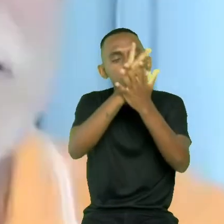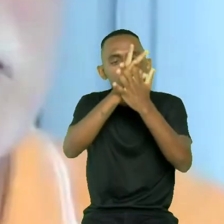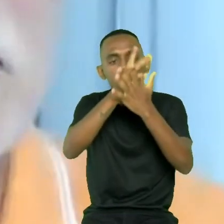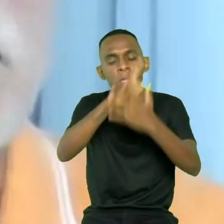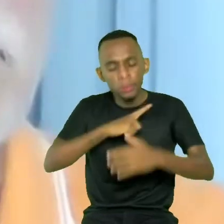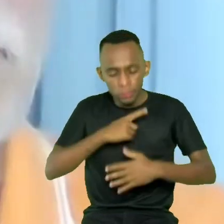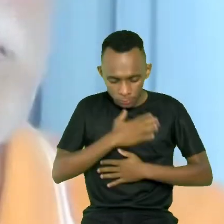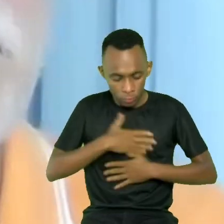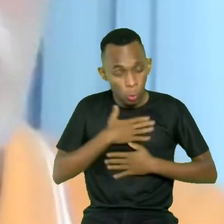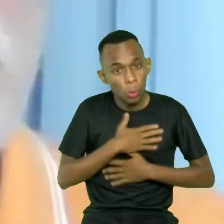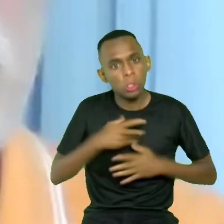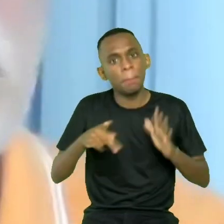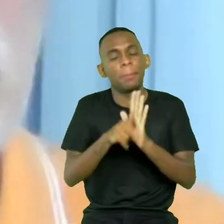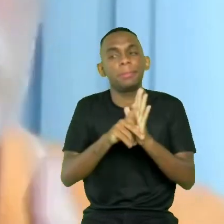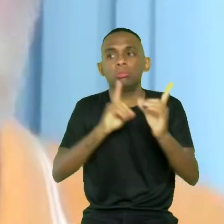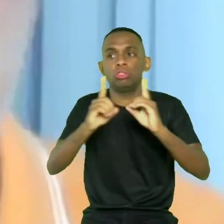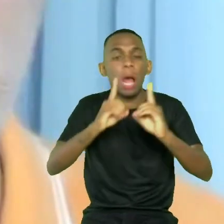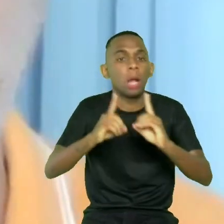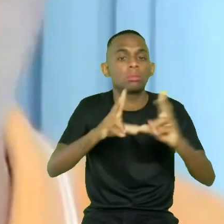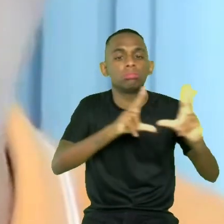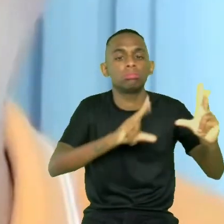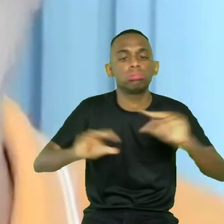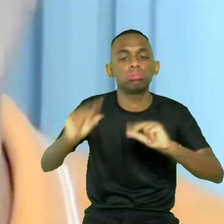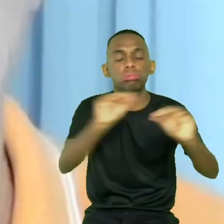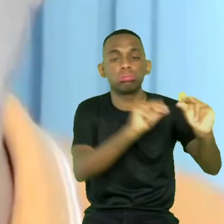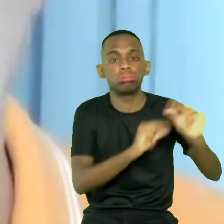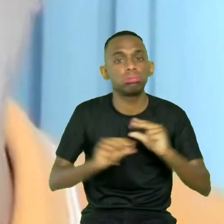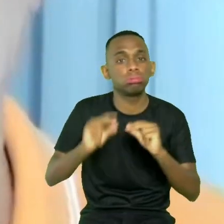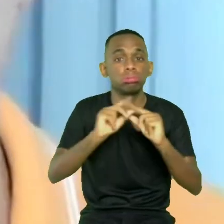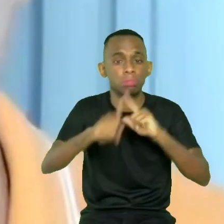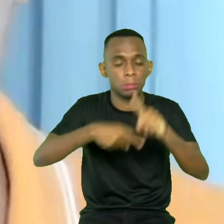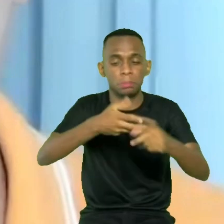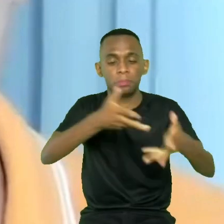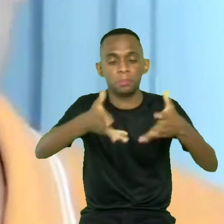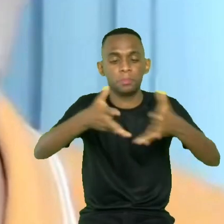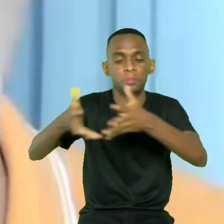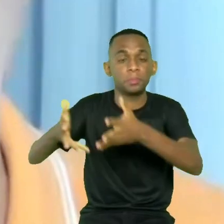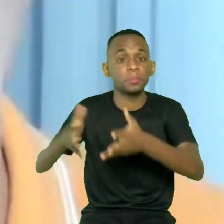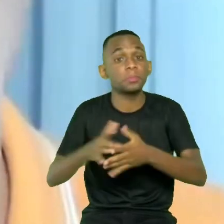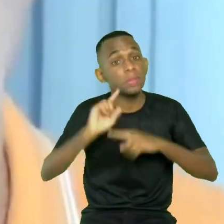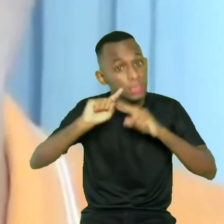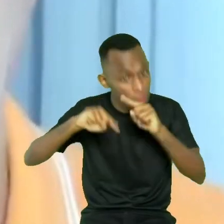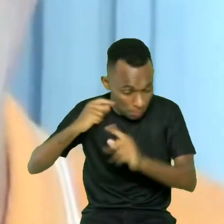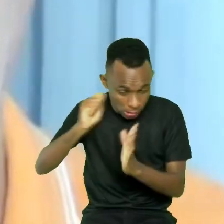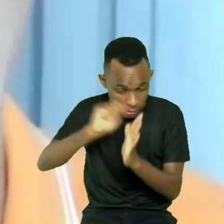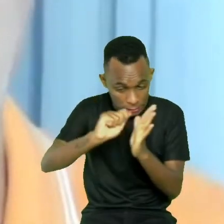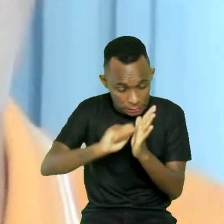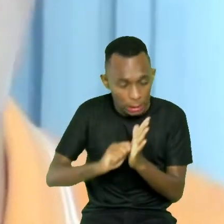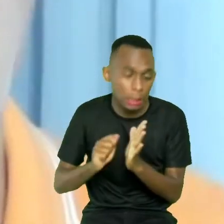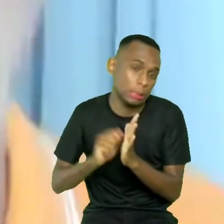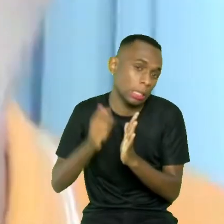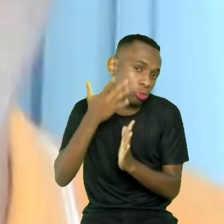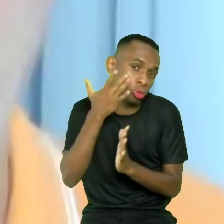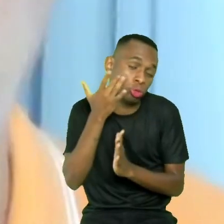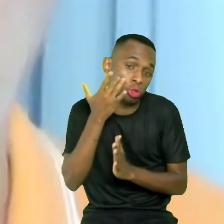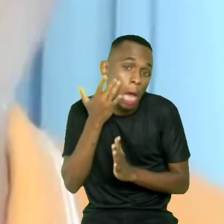diálogo. Inclusive, na minha escrita depois, na literatura de ficção, eu incorporei muito